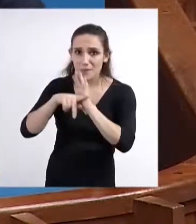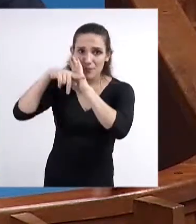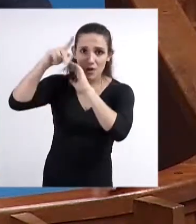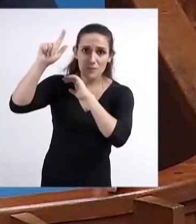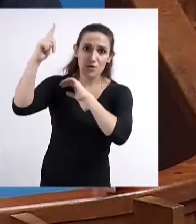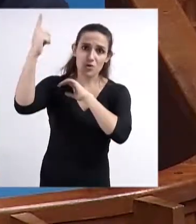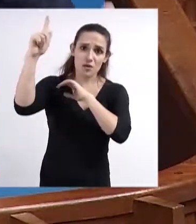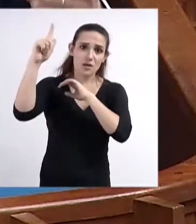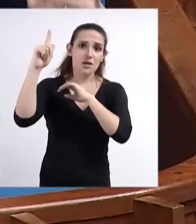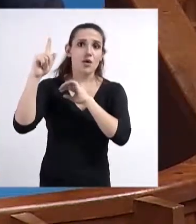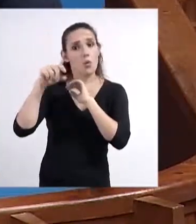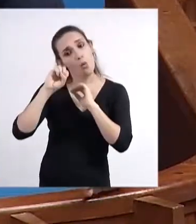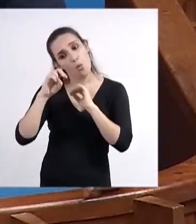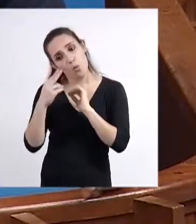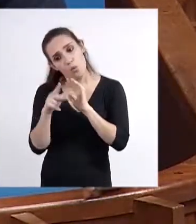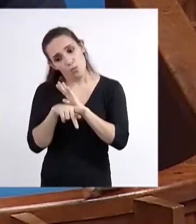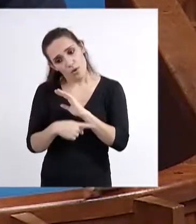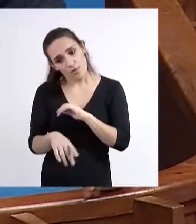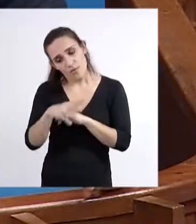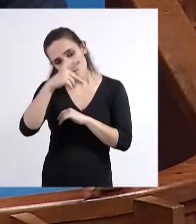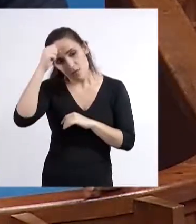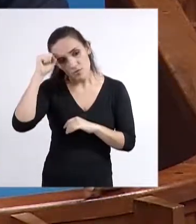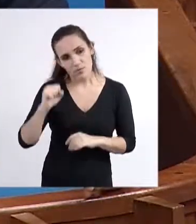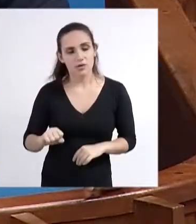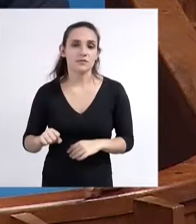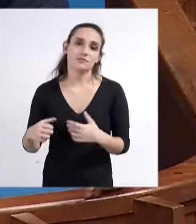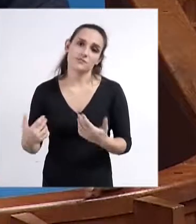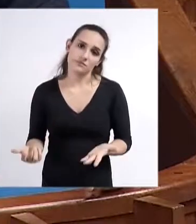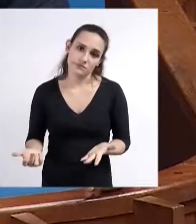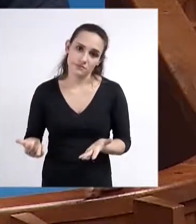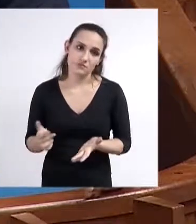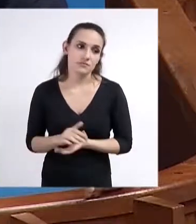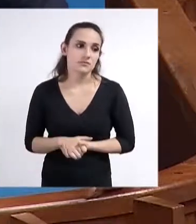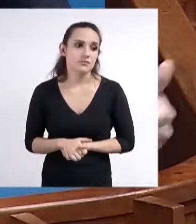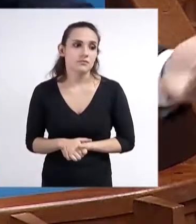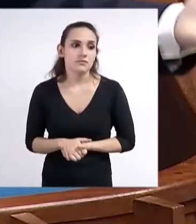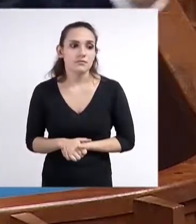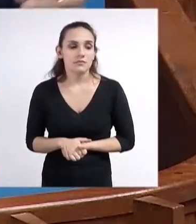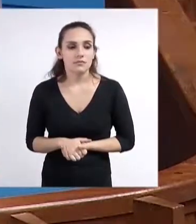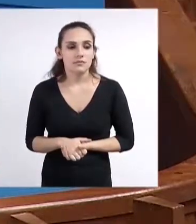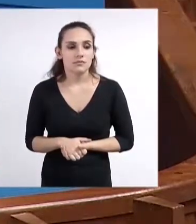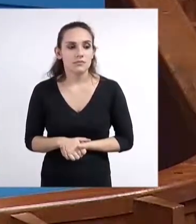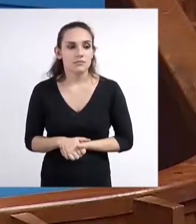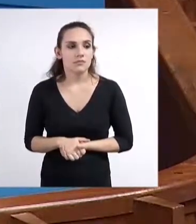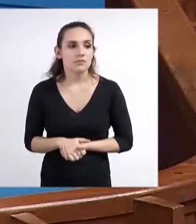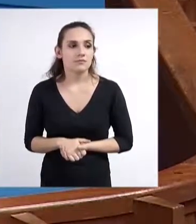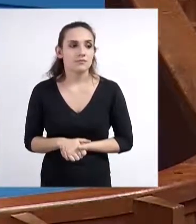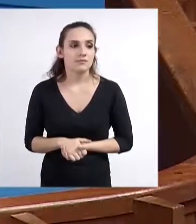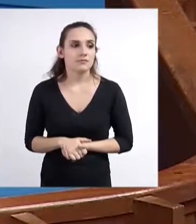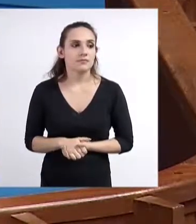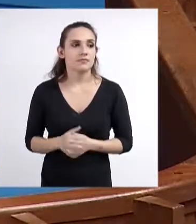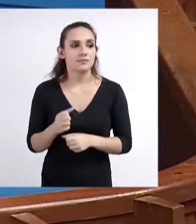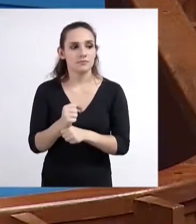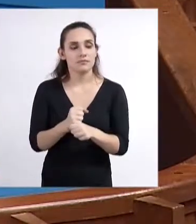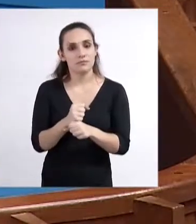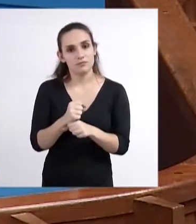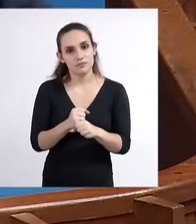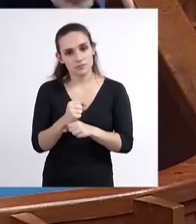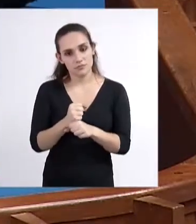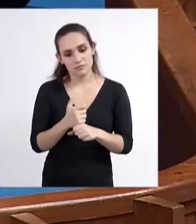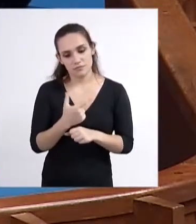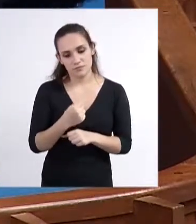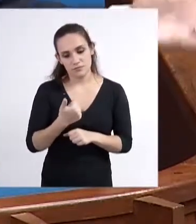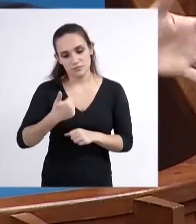é território do Mato Grosso do Sul ou não. Em 2019,